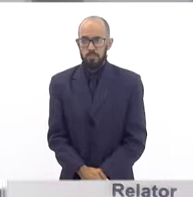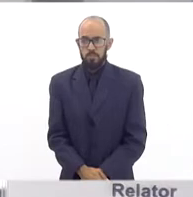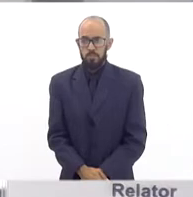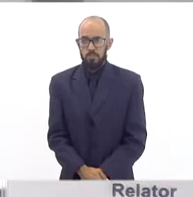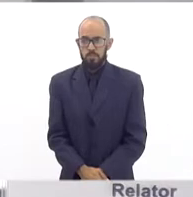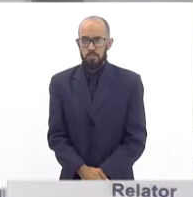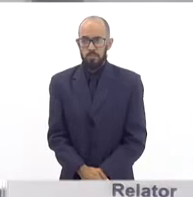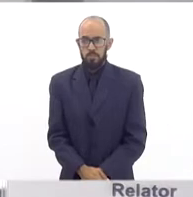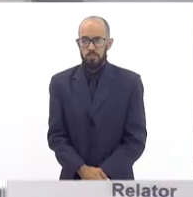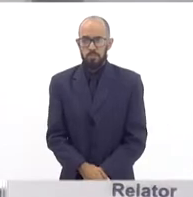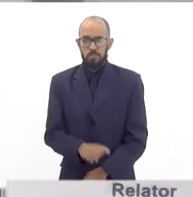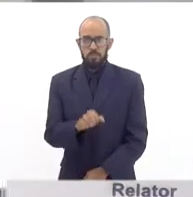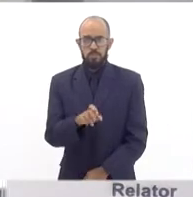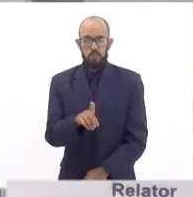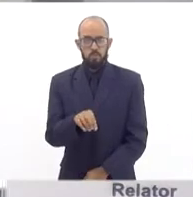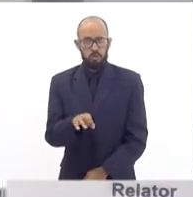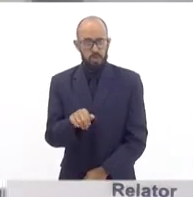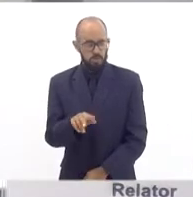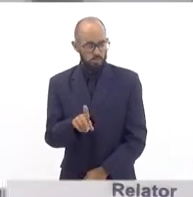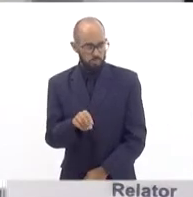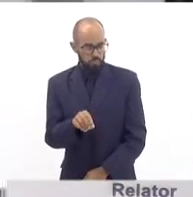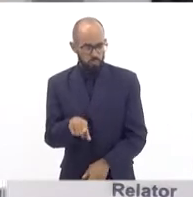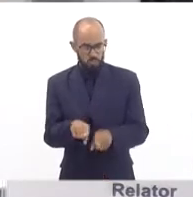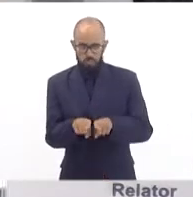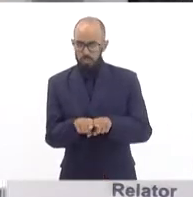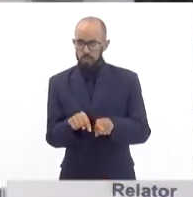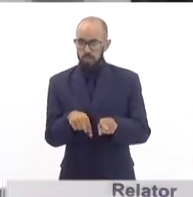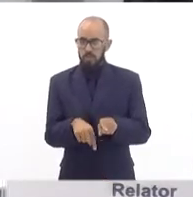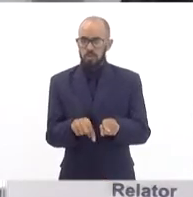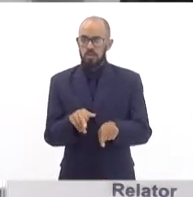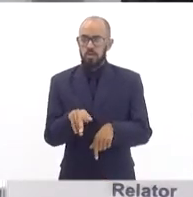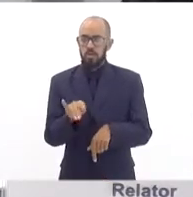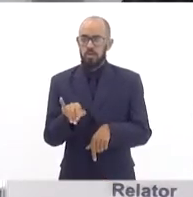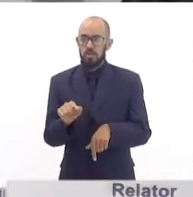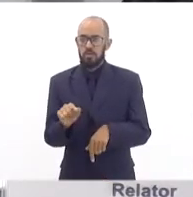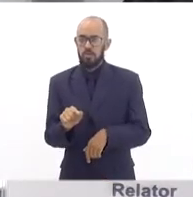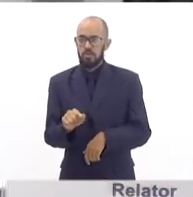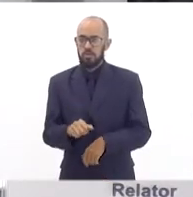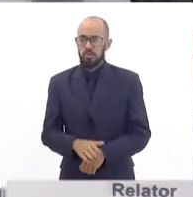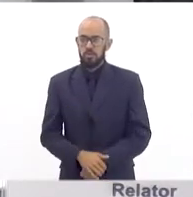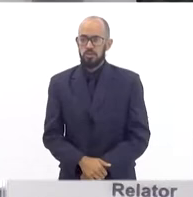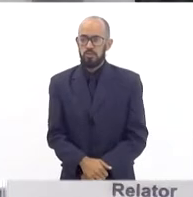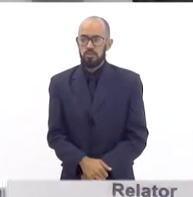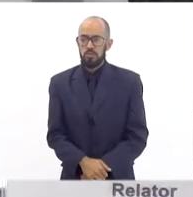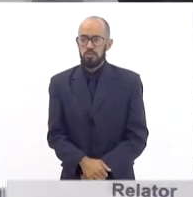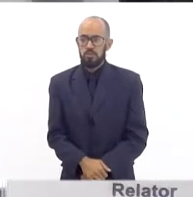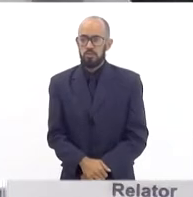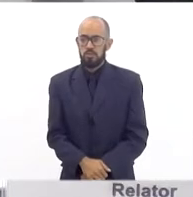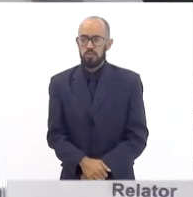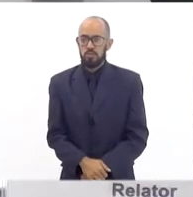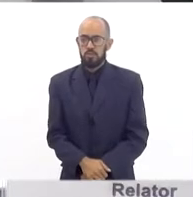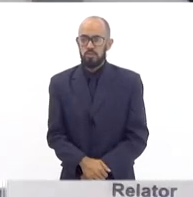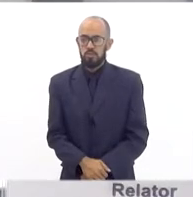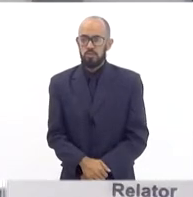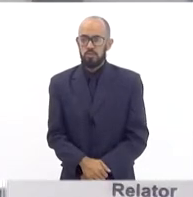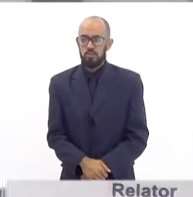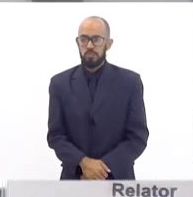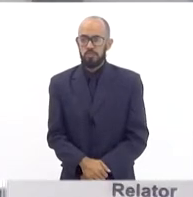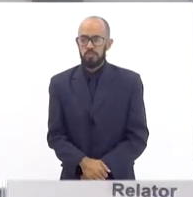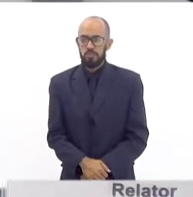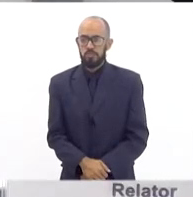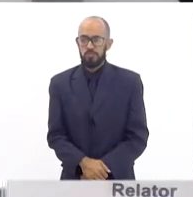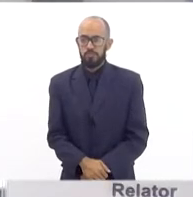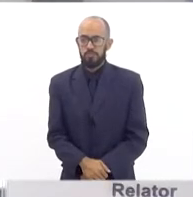O Eduardo também está aqui. A Kátia. O Deirson. O André de